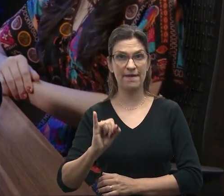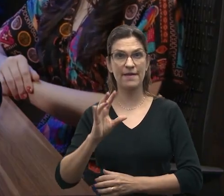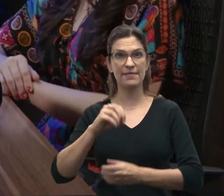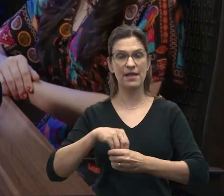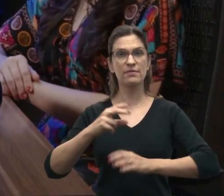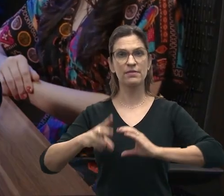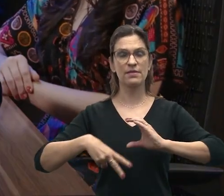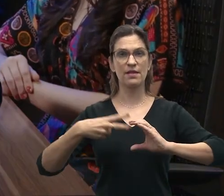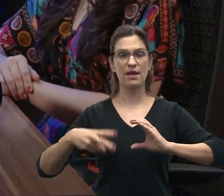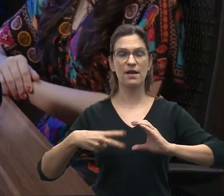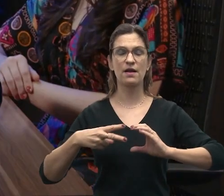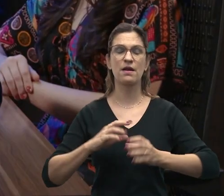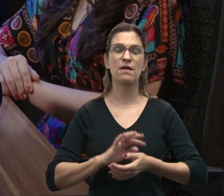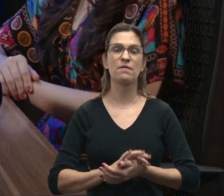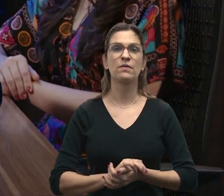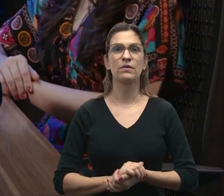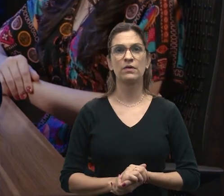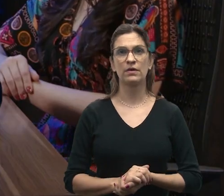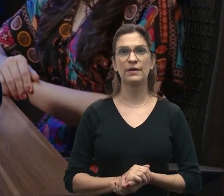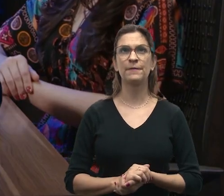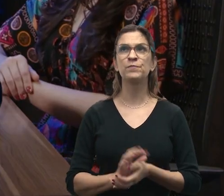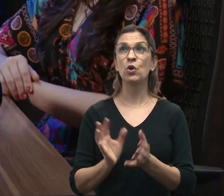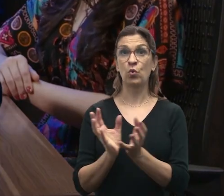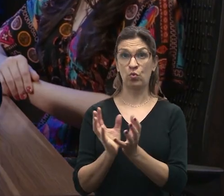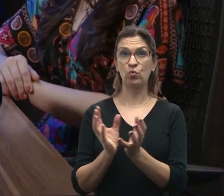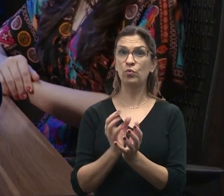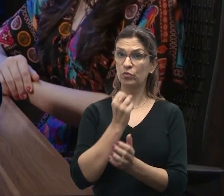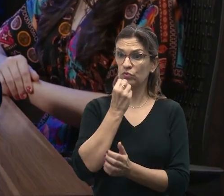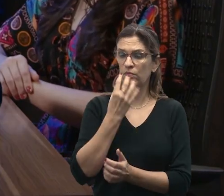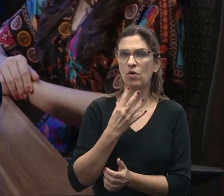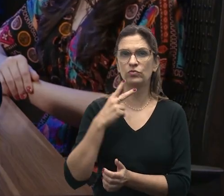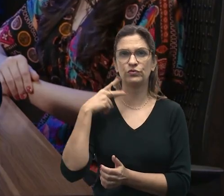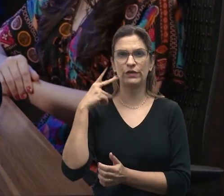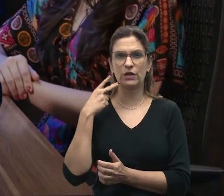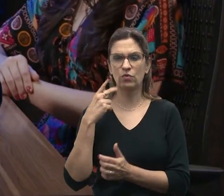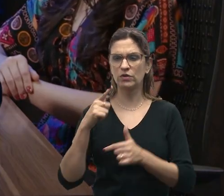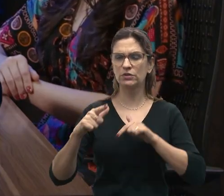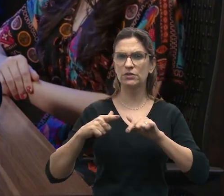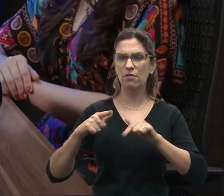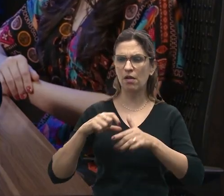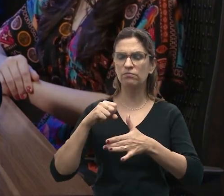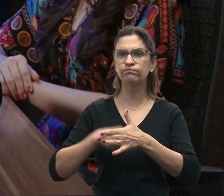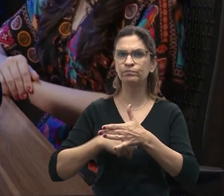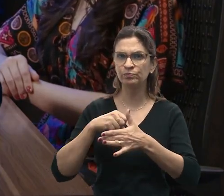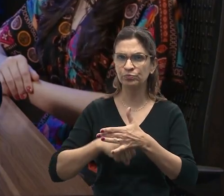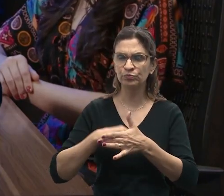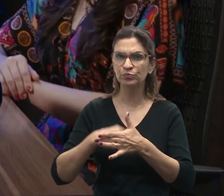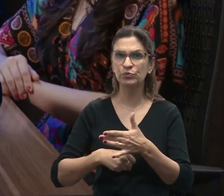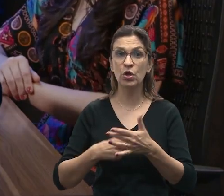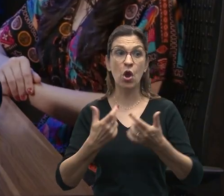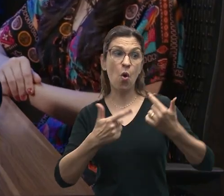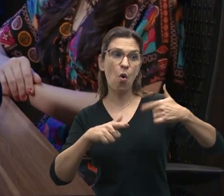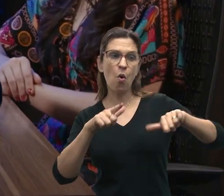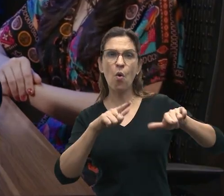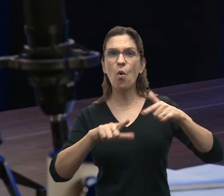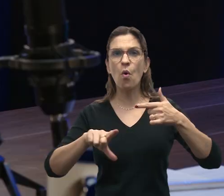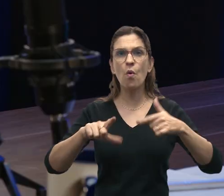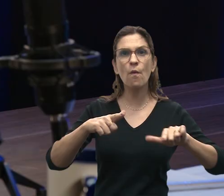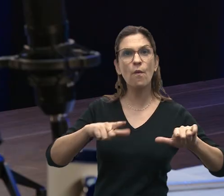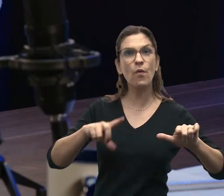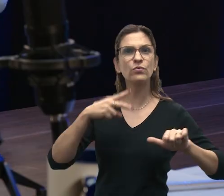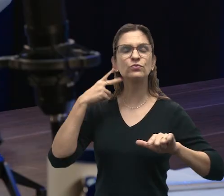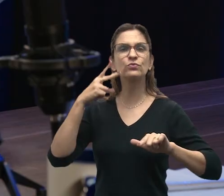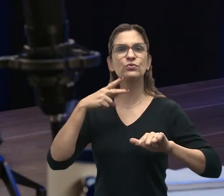eu acho que nós estamos lá com um grupo muito bom, né, de parlamentares. Além de nós, da